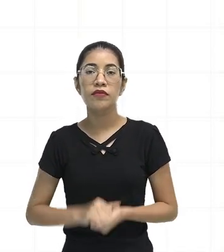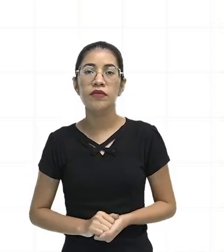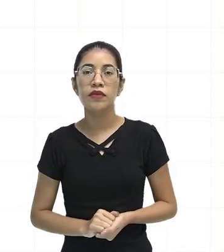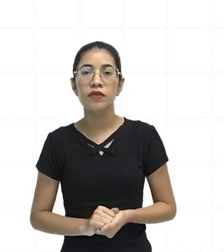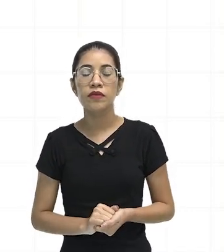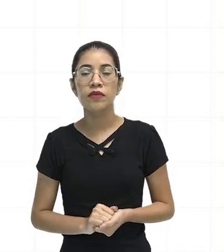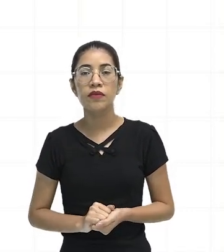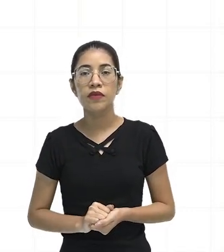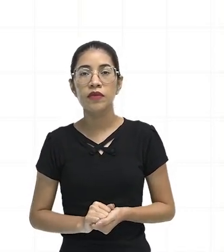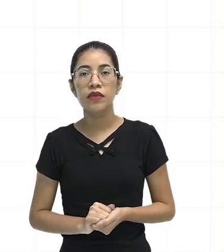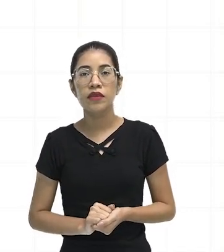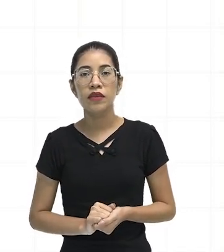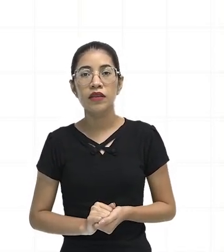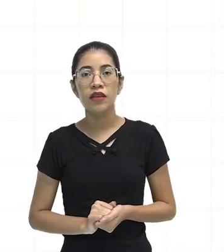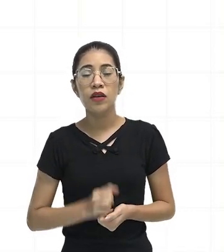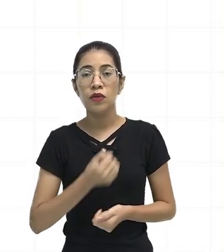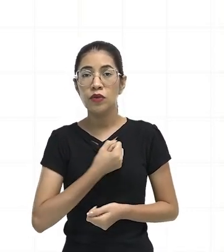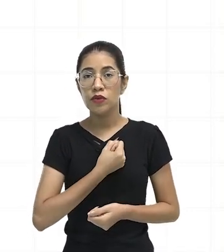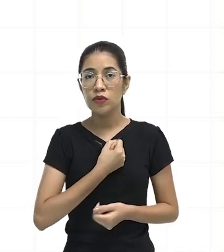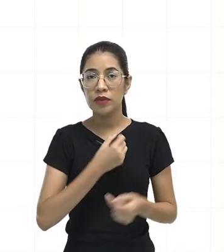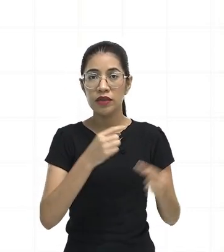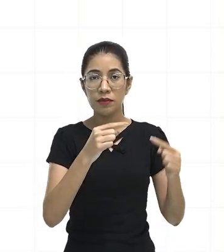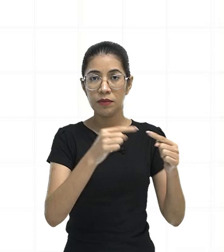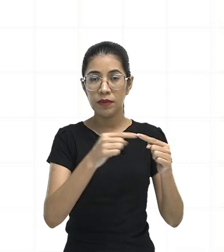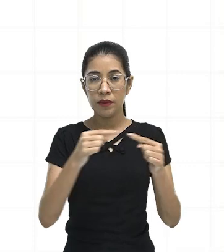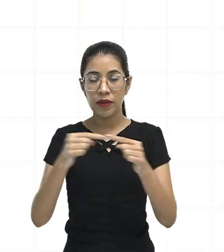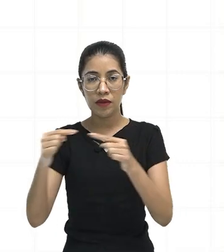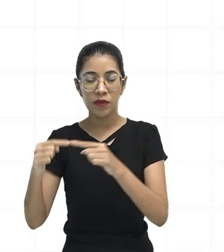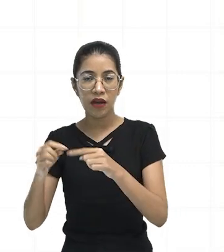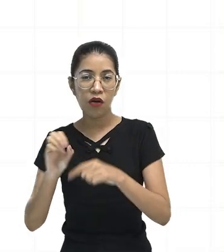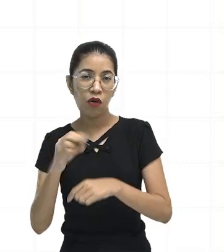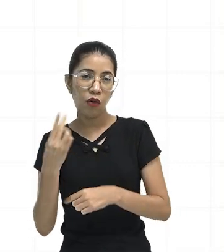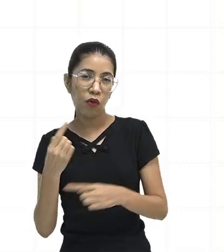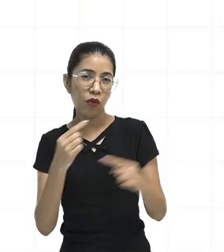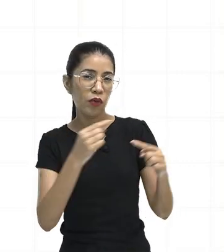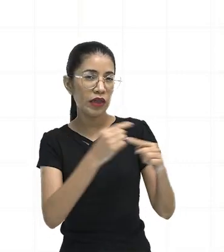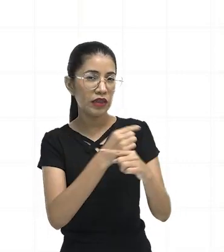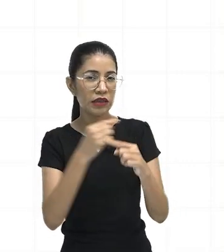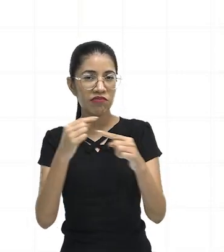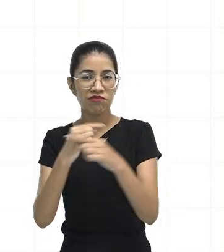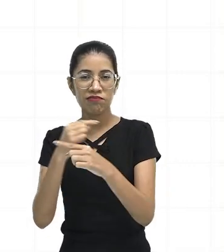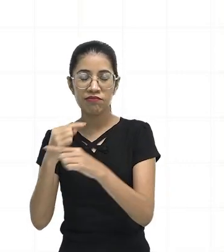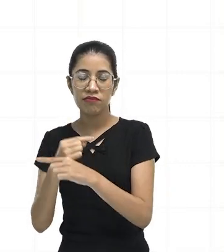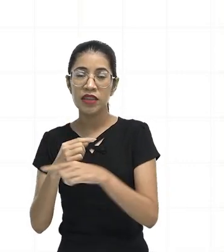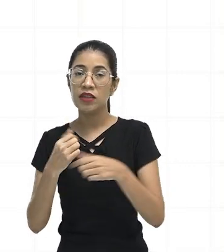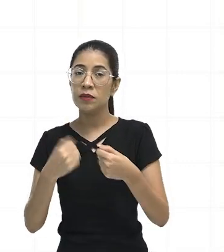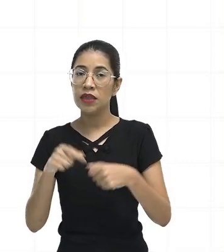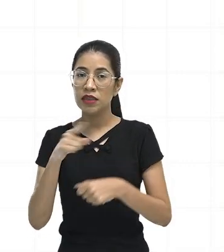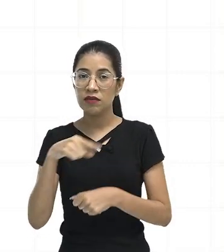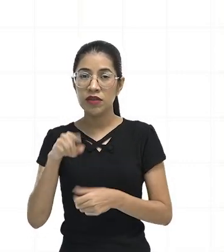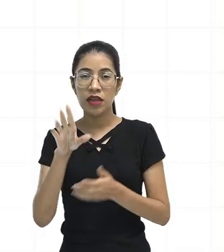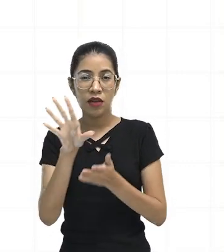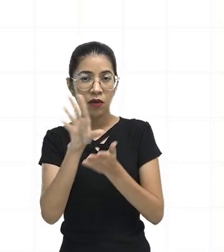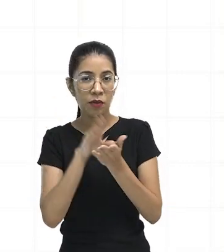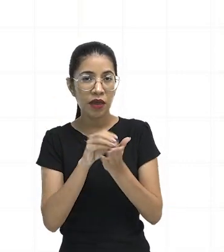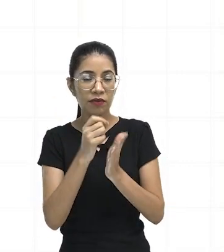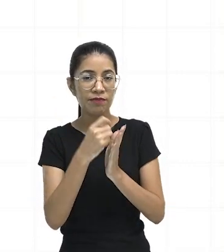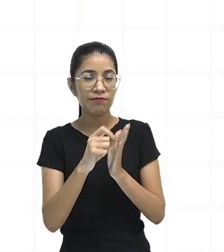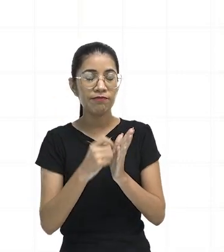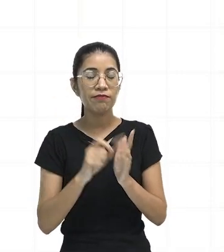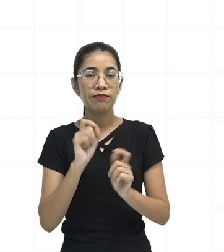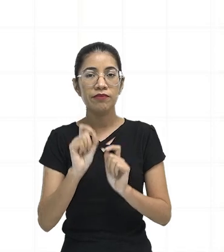esses números são diretamente proporcionais ou inversamente? Pessoal, anotem isso. Sempre